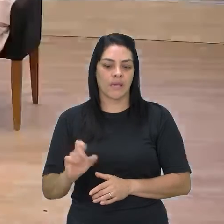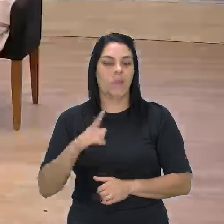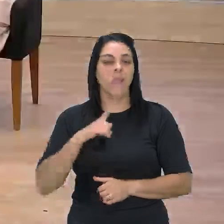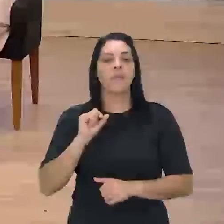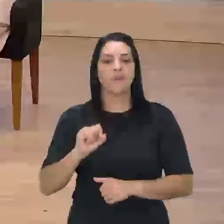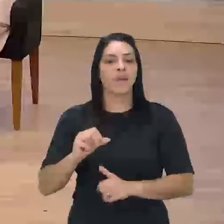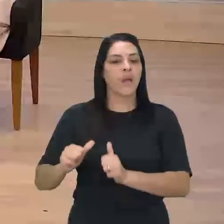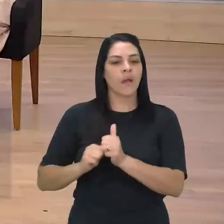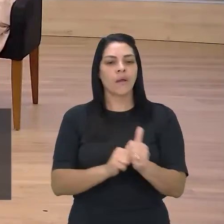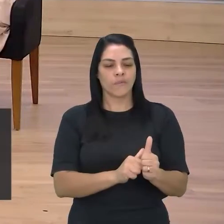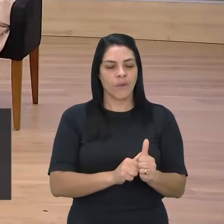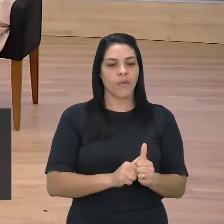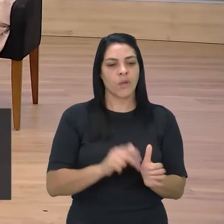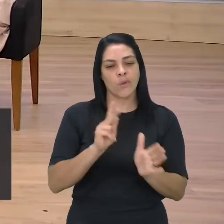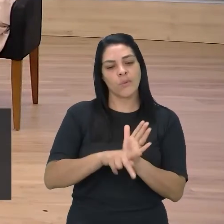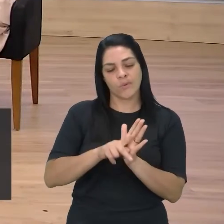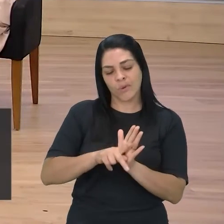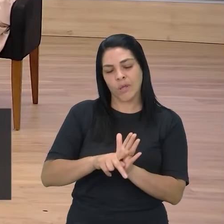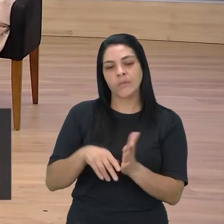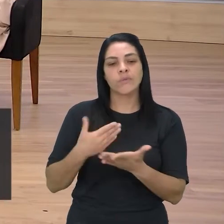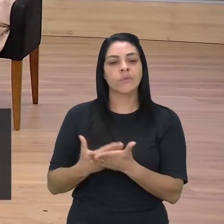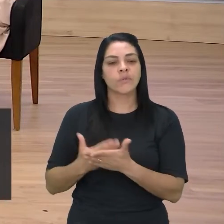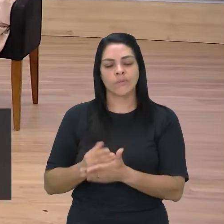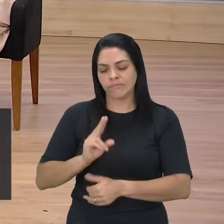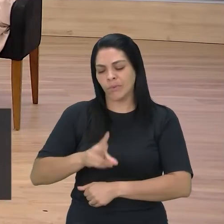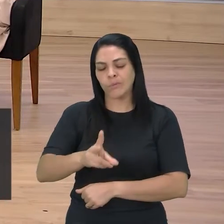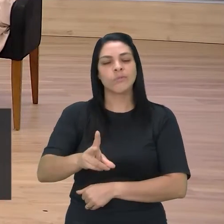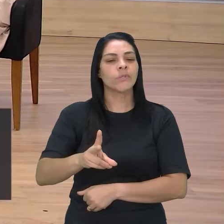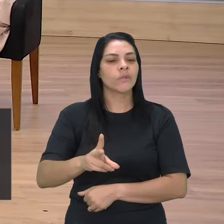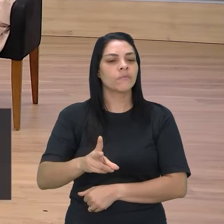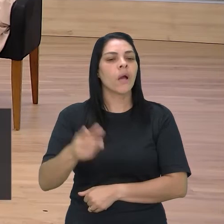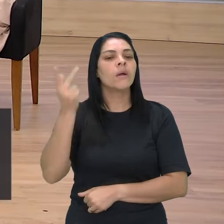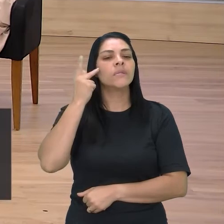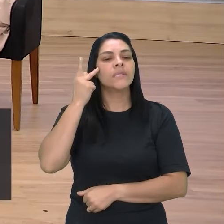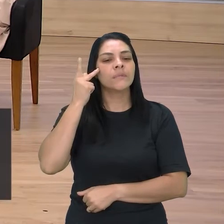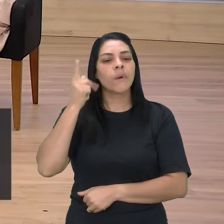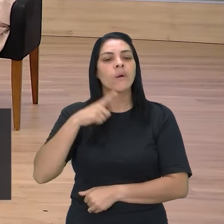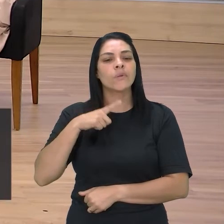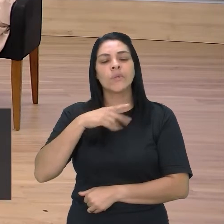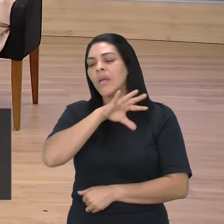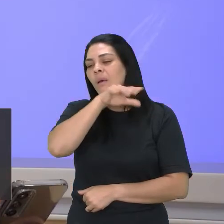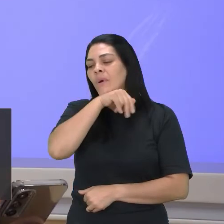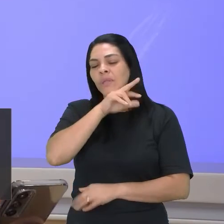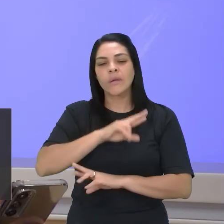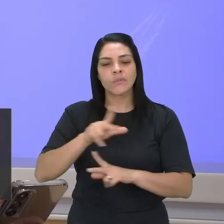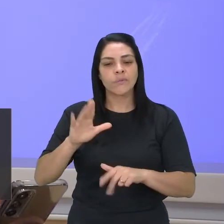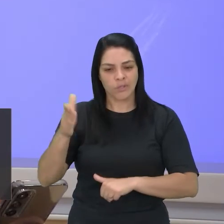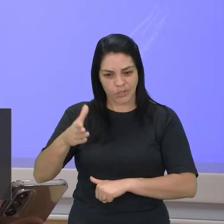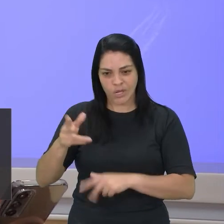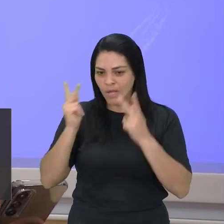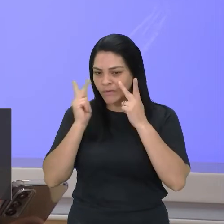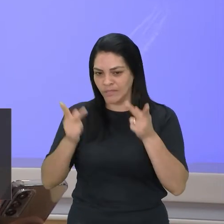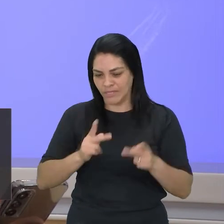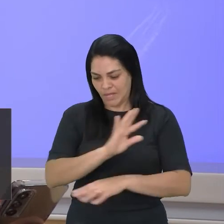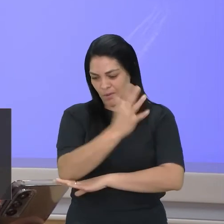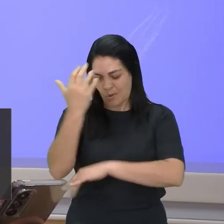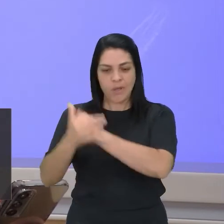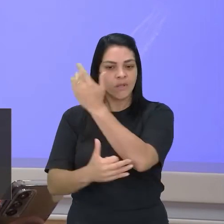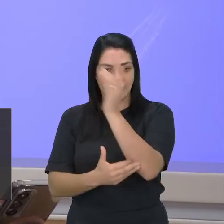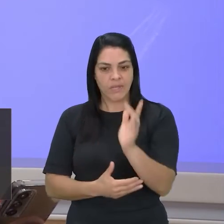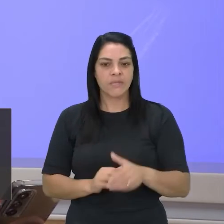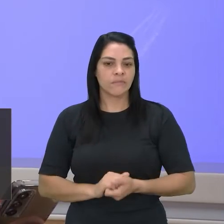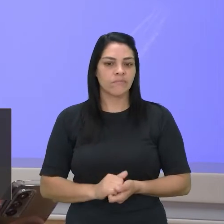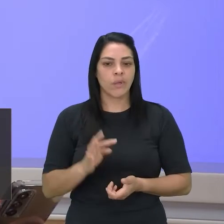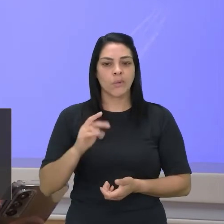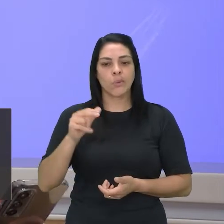O acompanhamento do projeto nas escolas é contínuo? Em São Paulo, algum animal diferente já visitaram as mini-florestas, como o